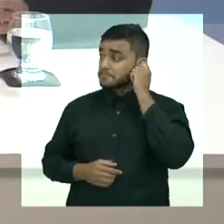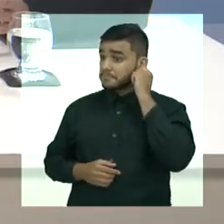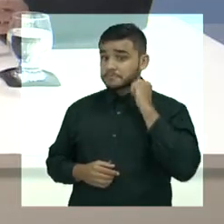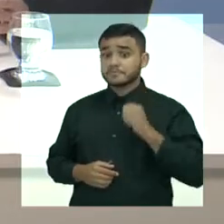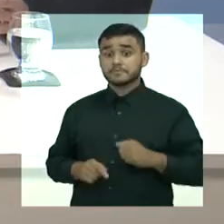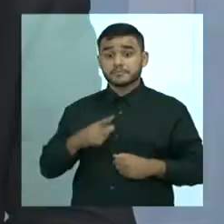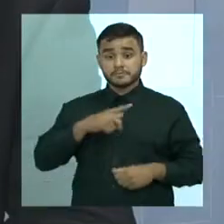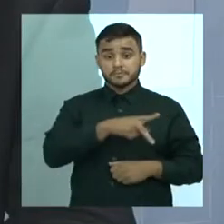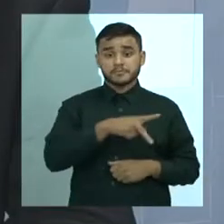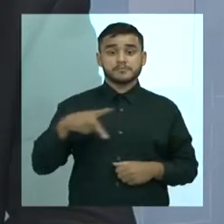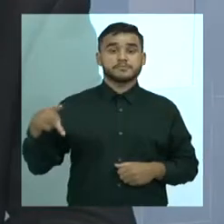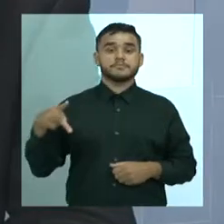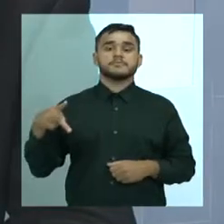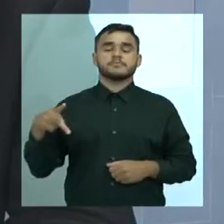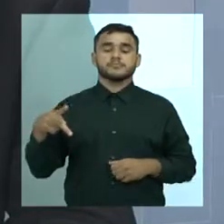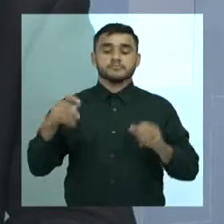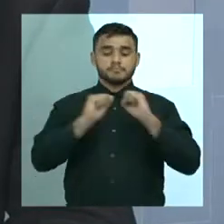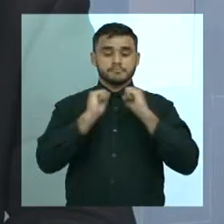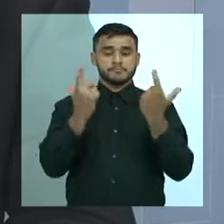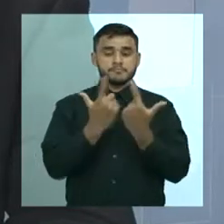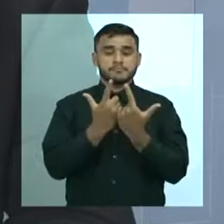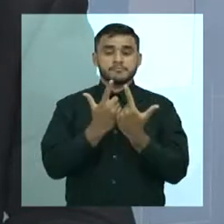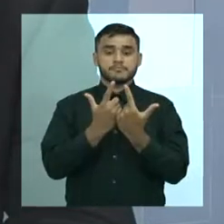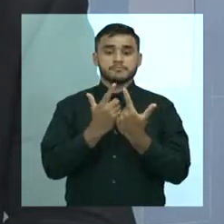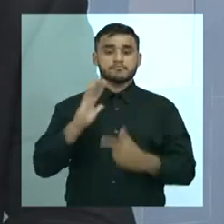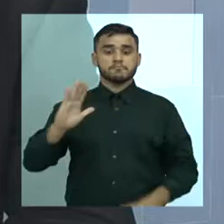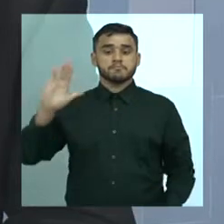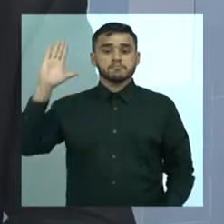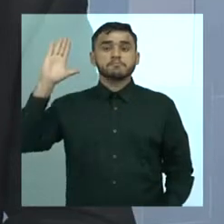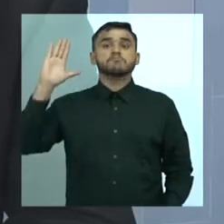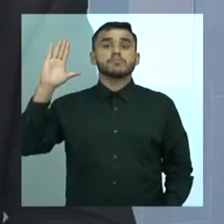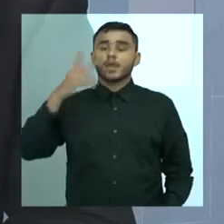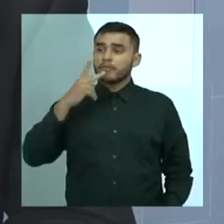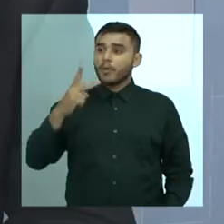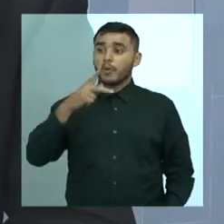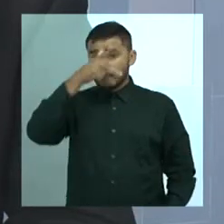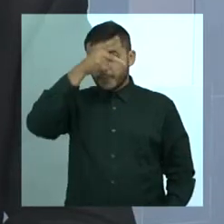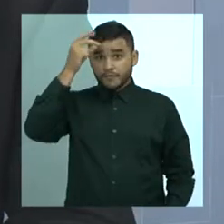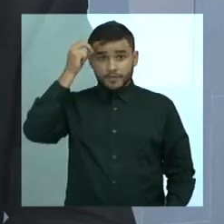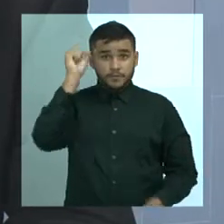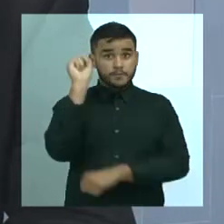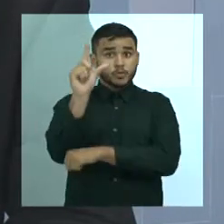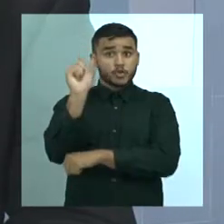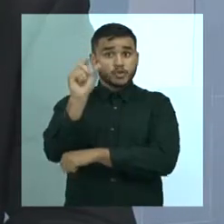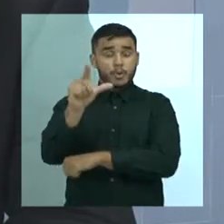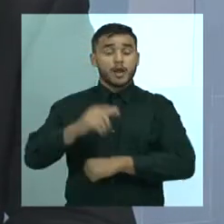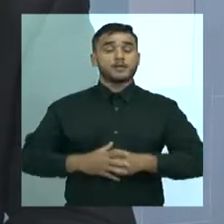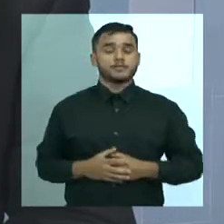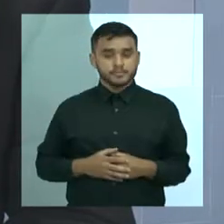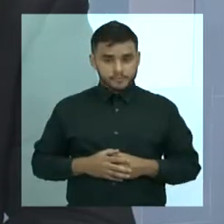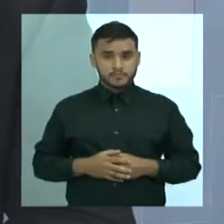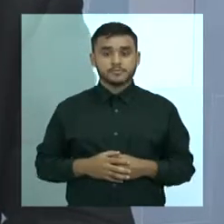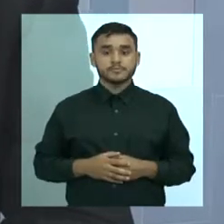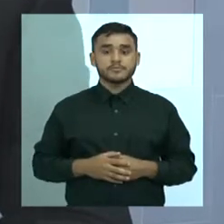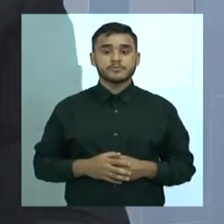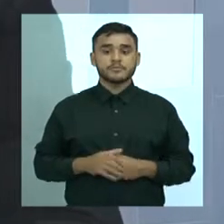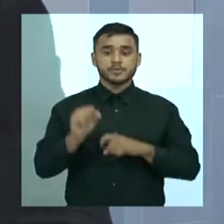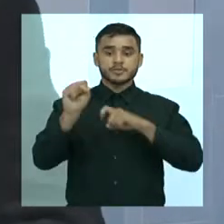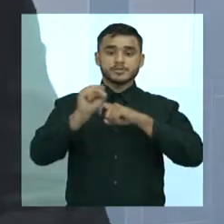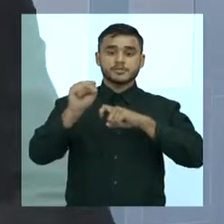da presidência da Assembleia para a Prefeitura de Sobral. Uhum. José Sarto está